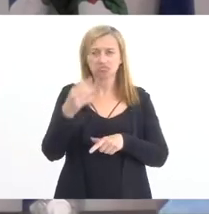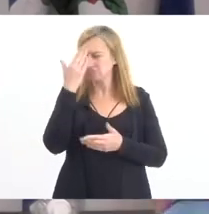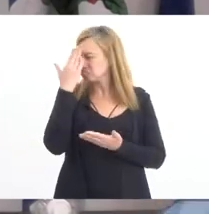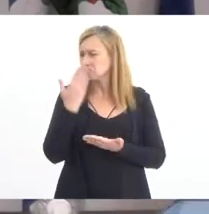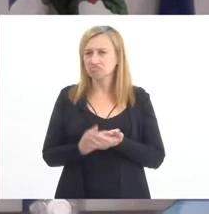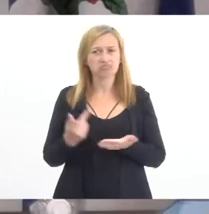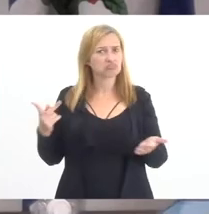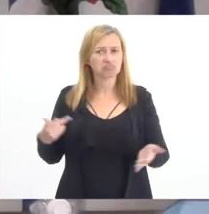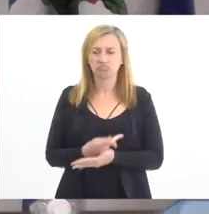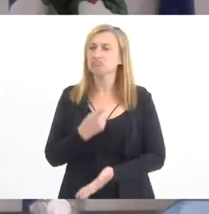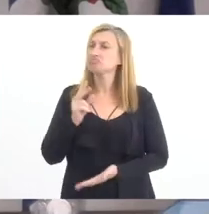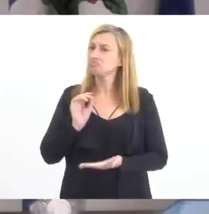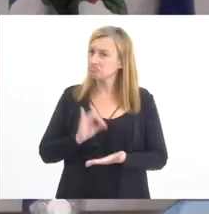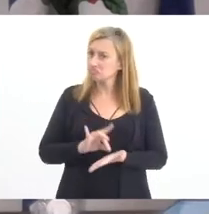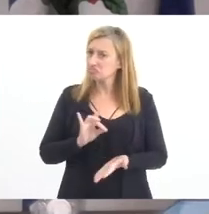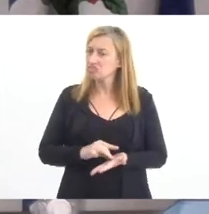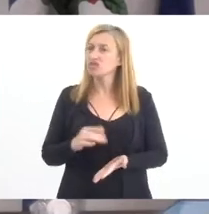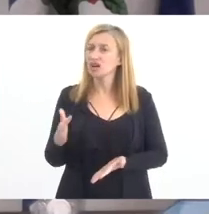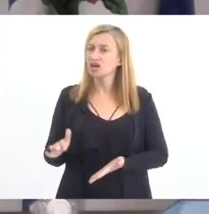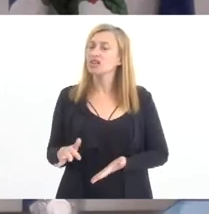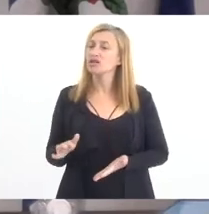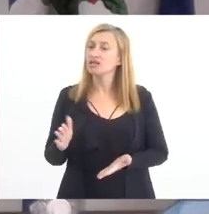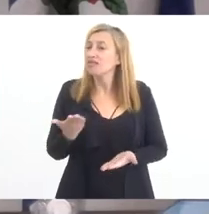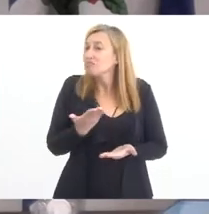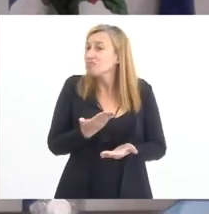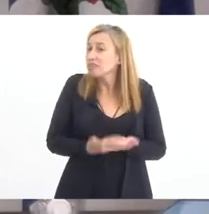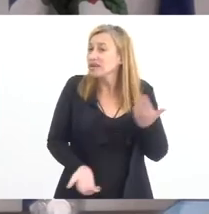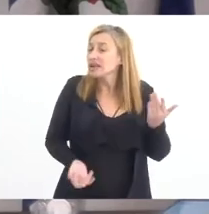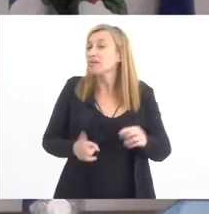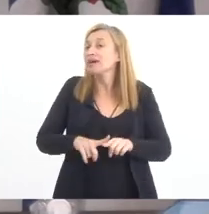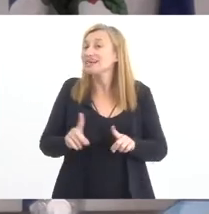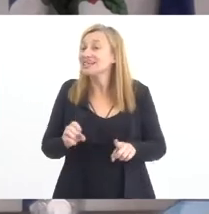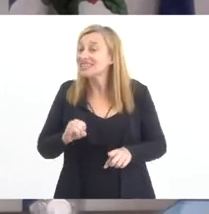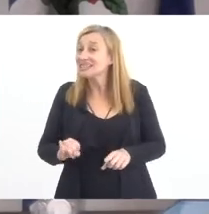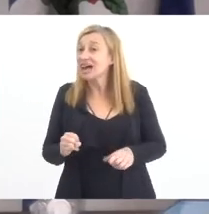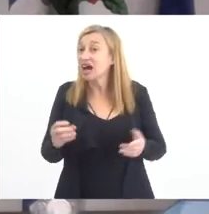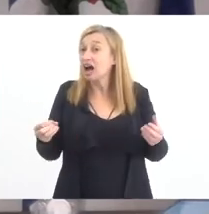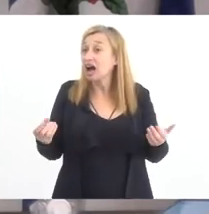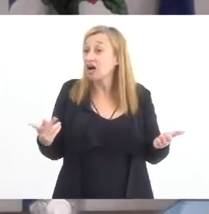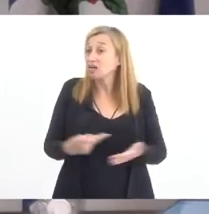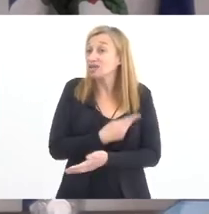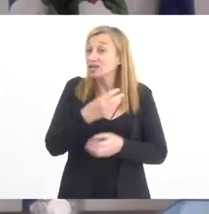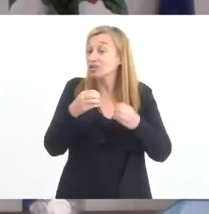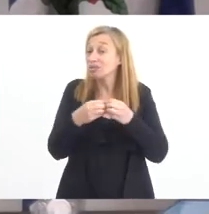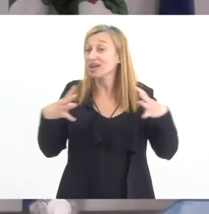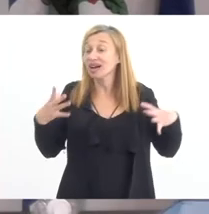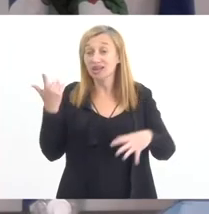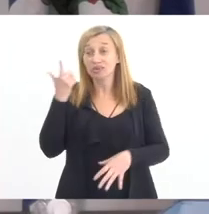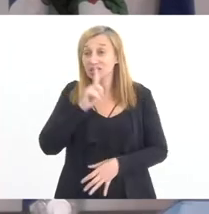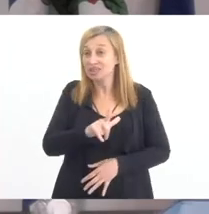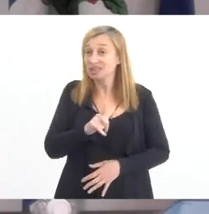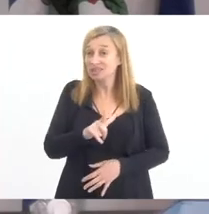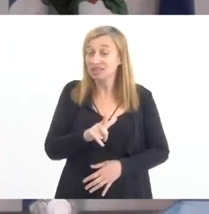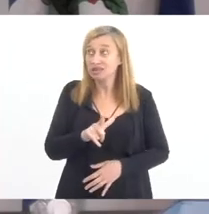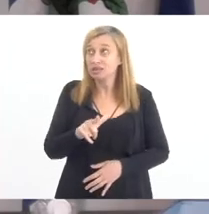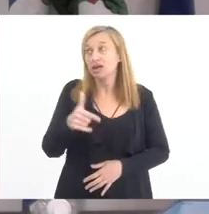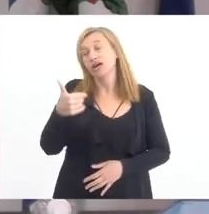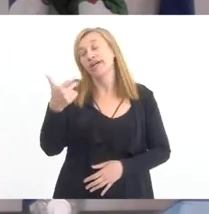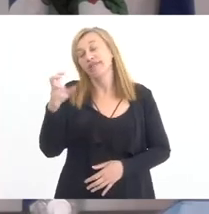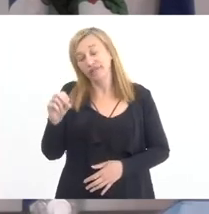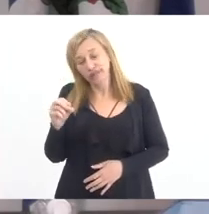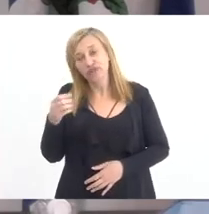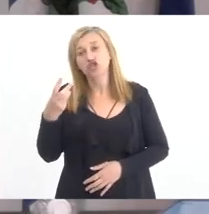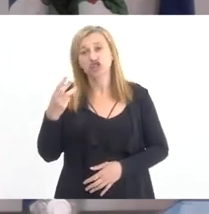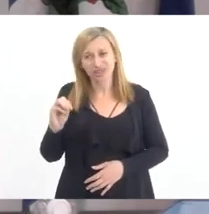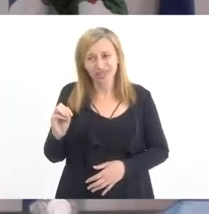aconteça, na verdade, vai morrer por inanição, mas caso ocorra um milagre e conseguir, será daqui a 20,